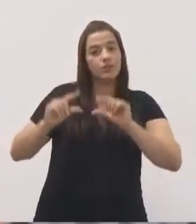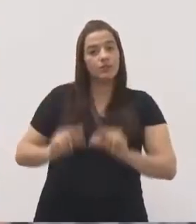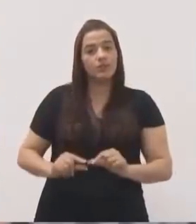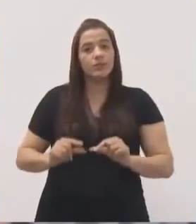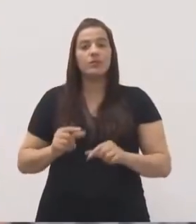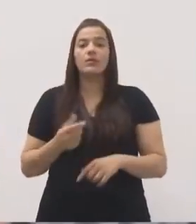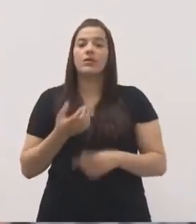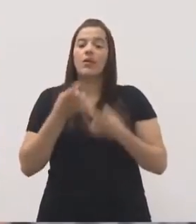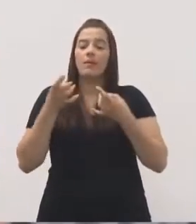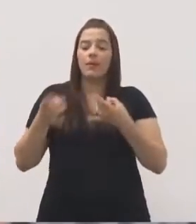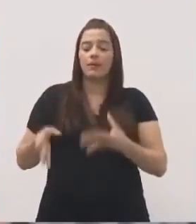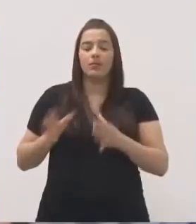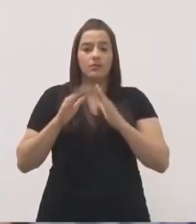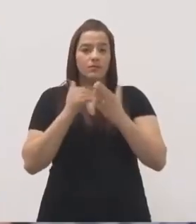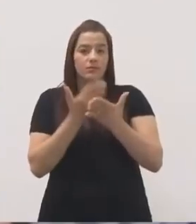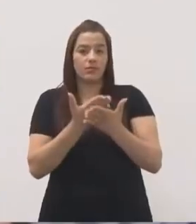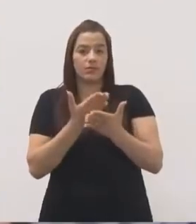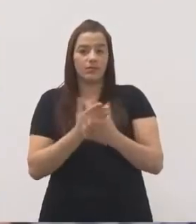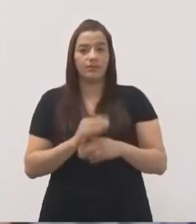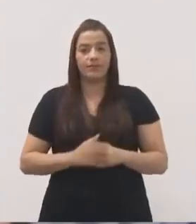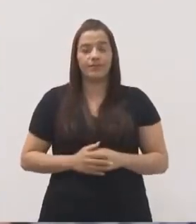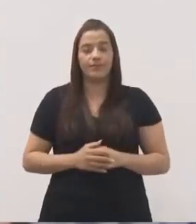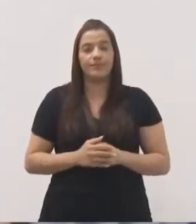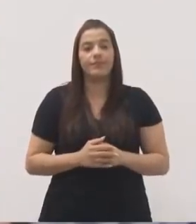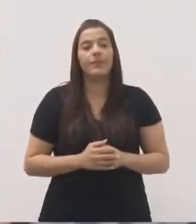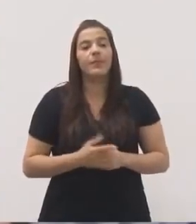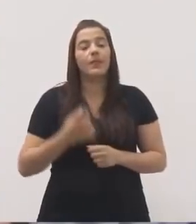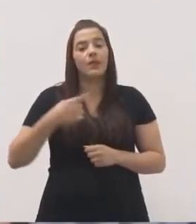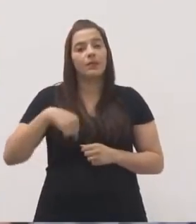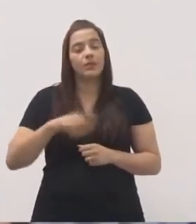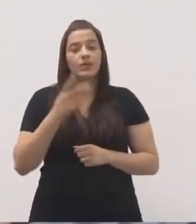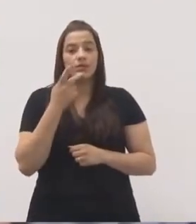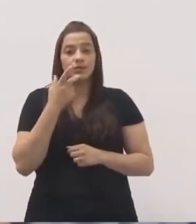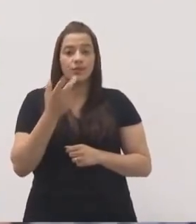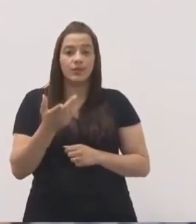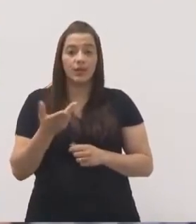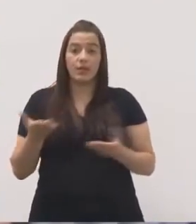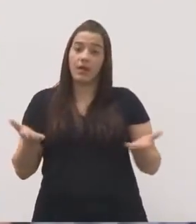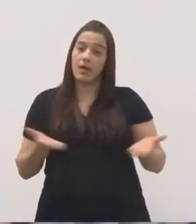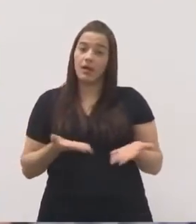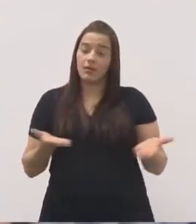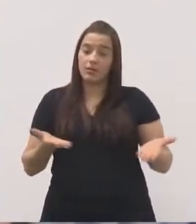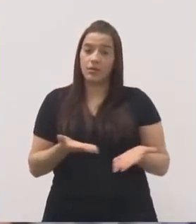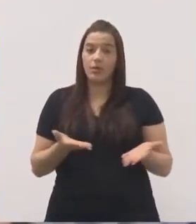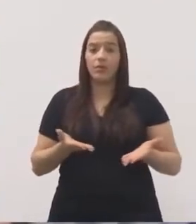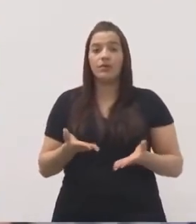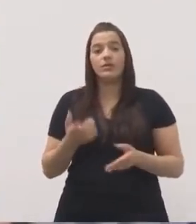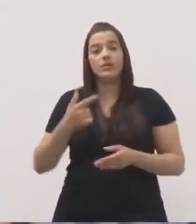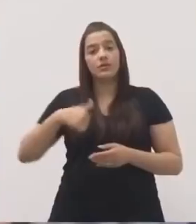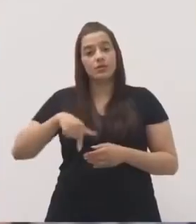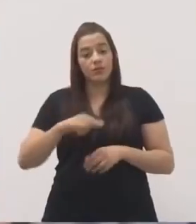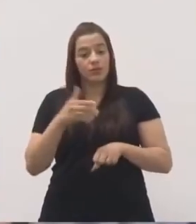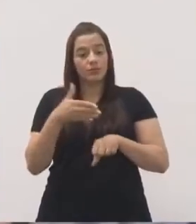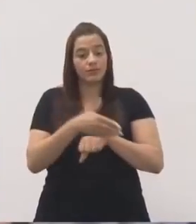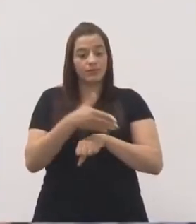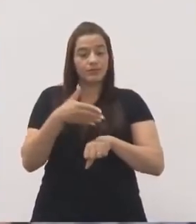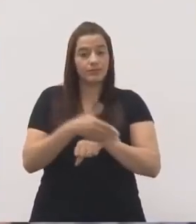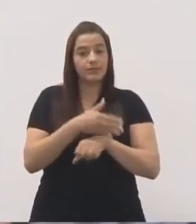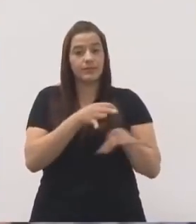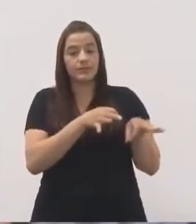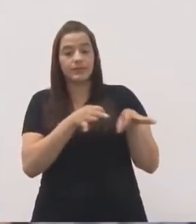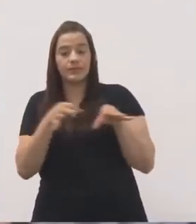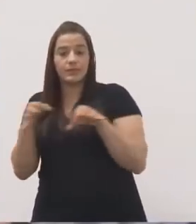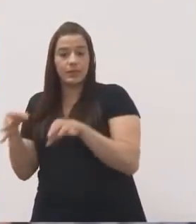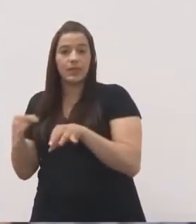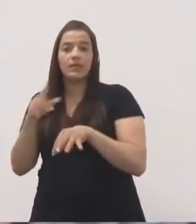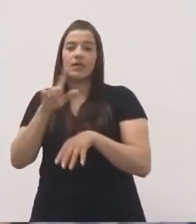abandono escolar, tá? Então, é o que a gente disse. Por enquanto, o nosso critério de frequência é 80%. Pode